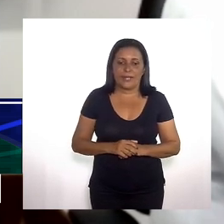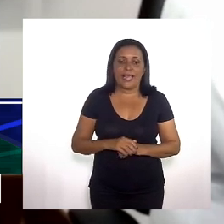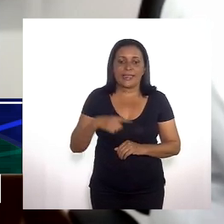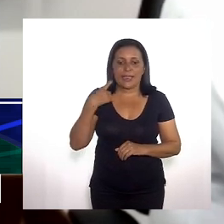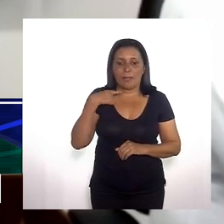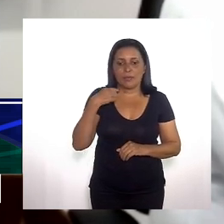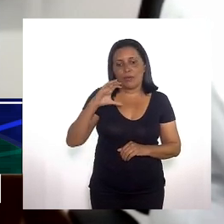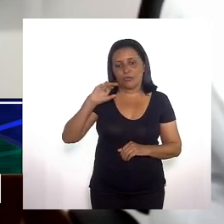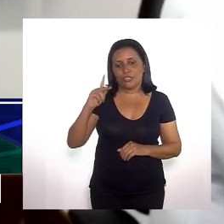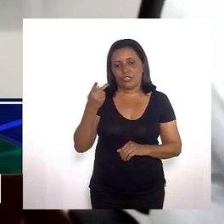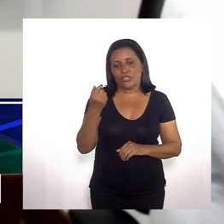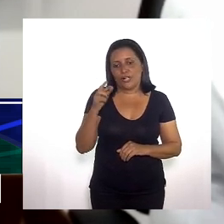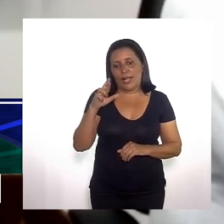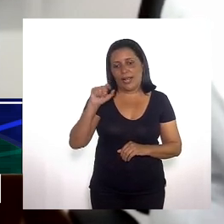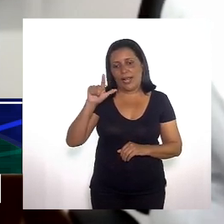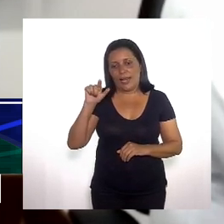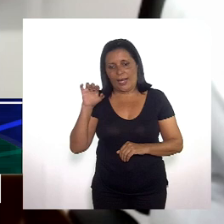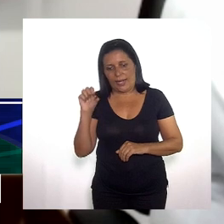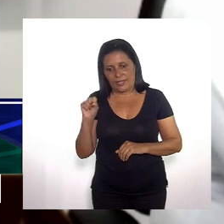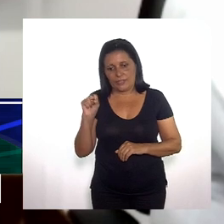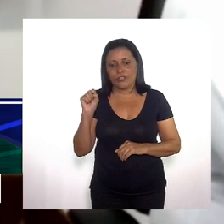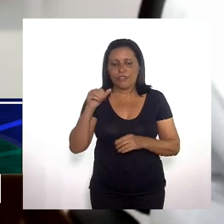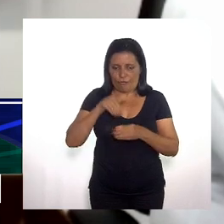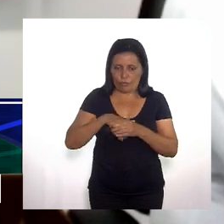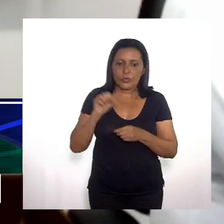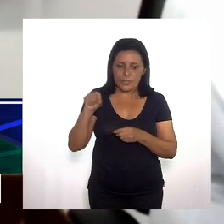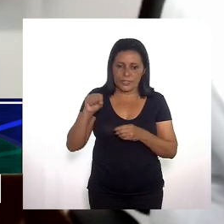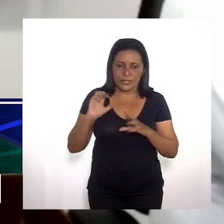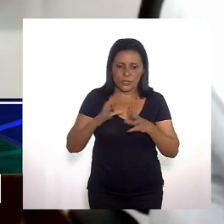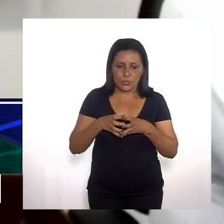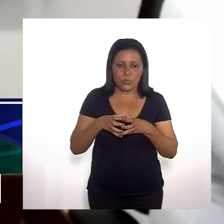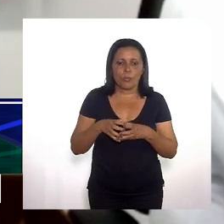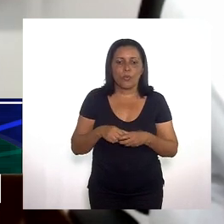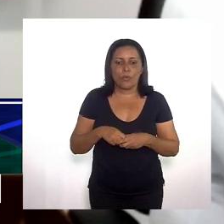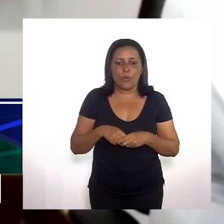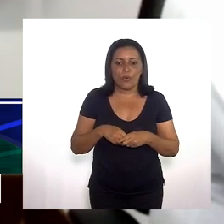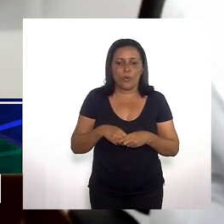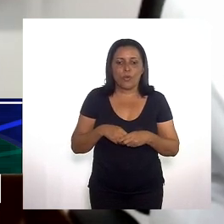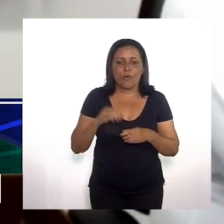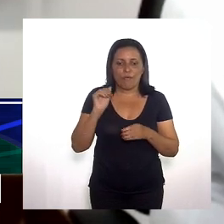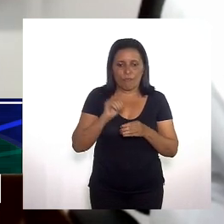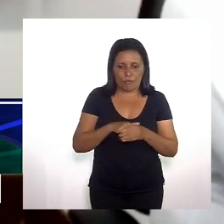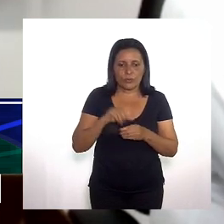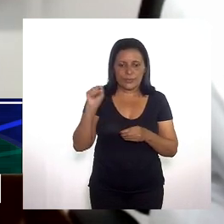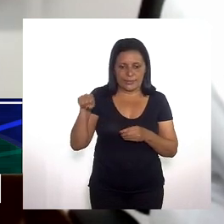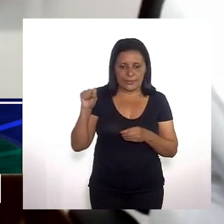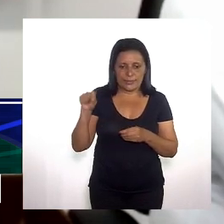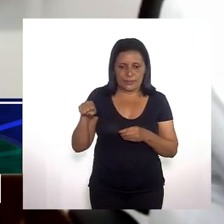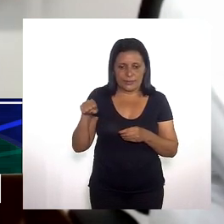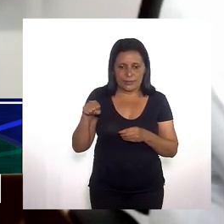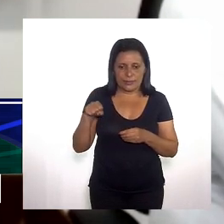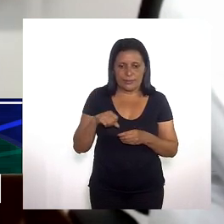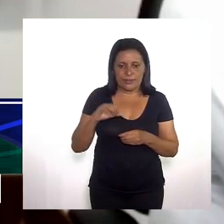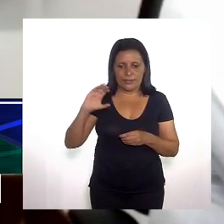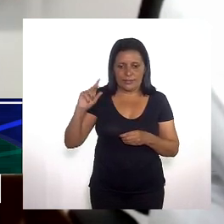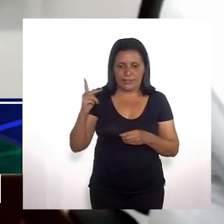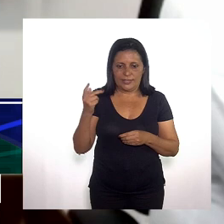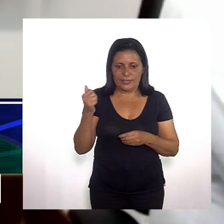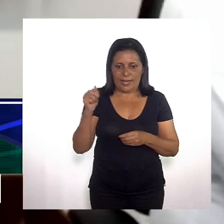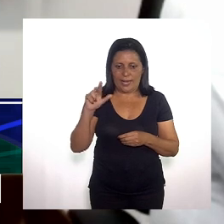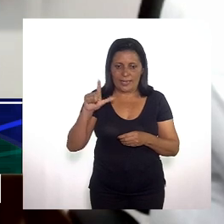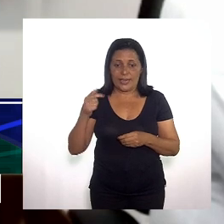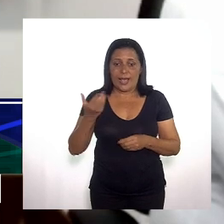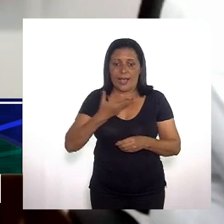Deputado Charles Batista. André Correia votou sim no grupo. Deputado Charles Batista votou sim no grupo. Nosso querido amigo Chico Machado está